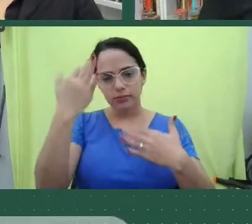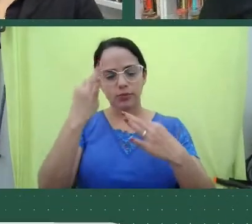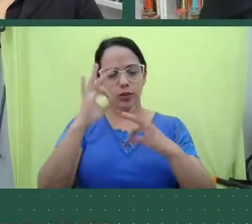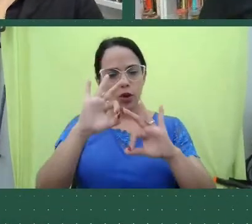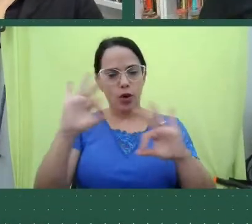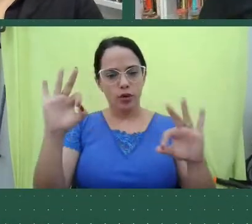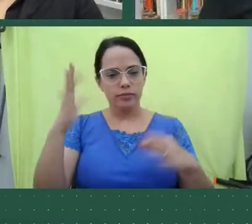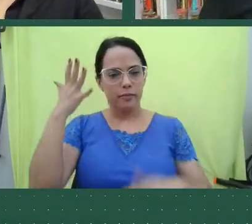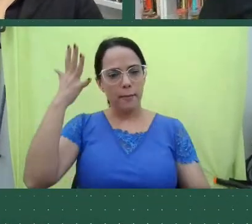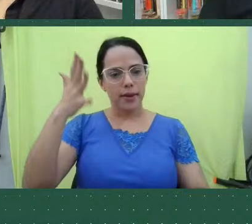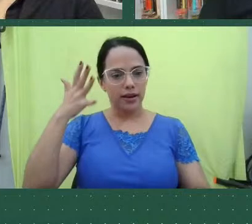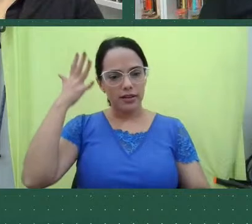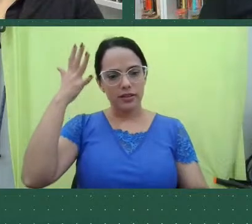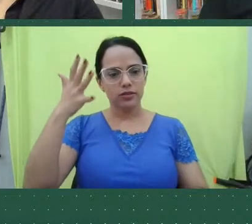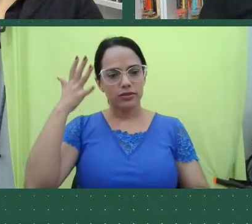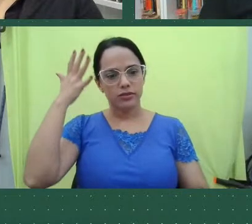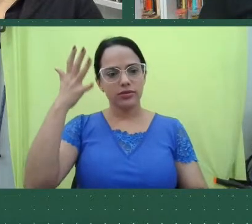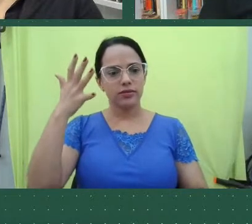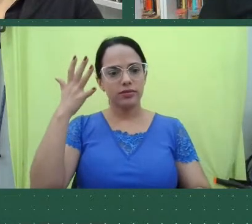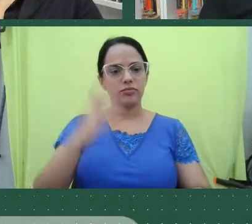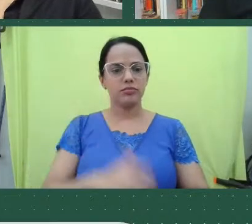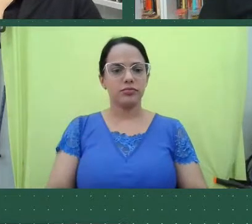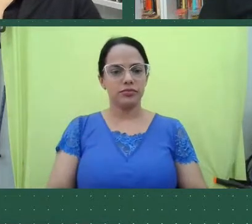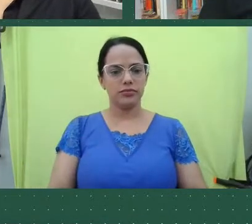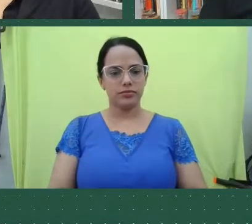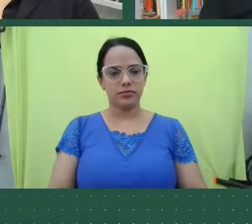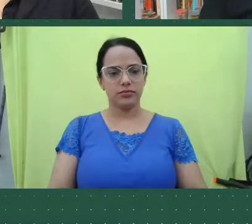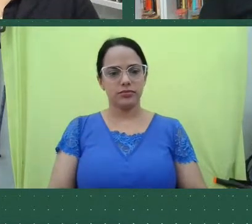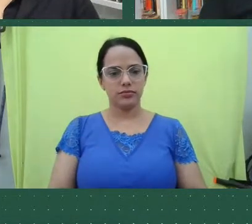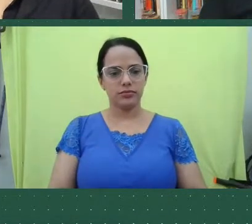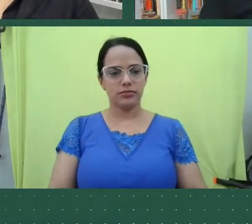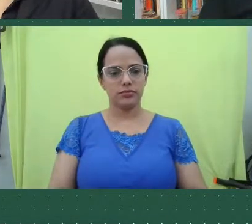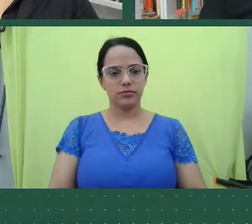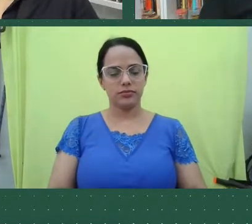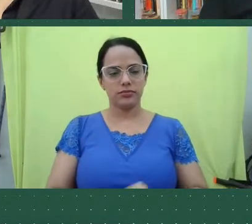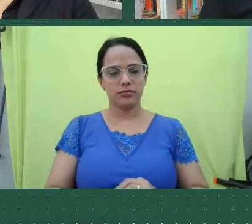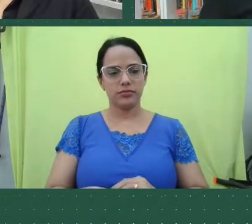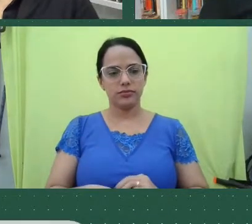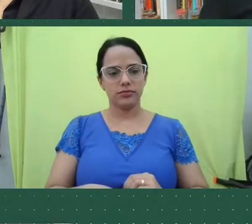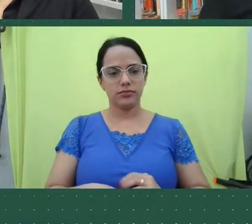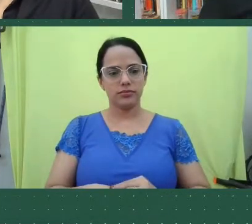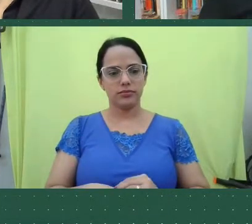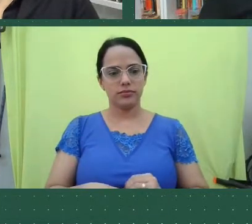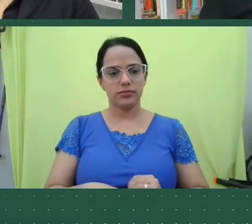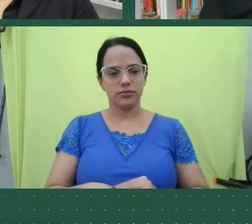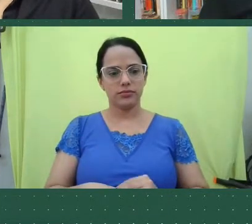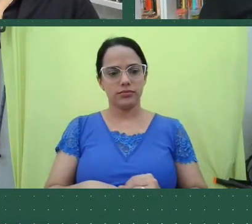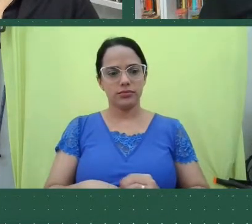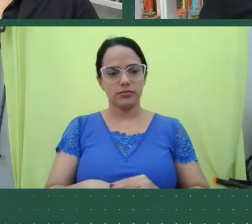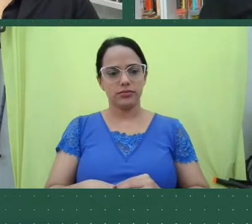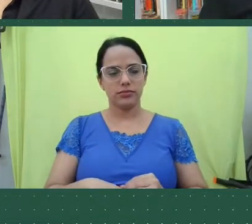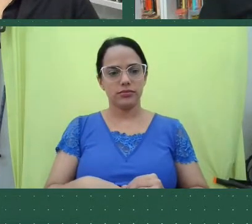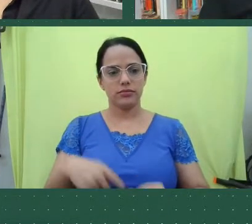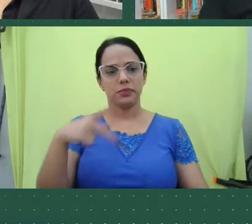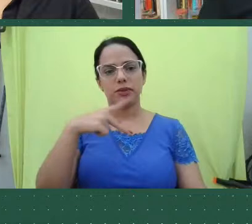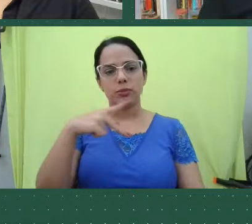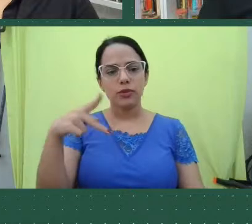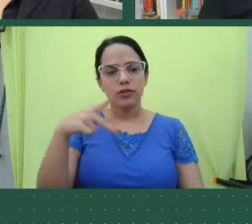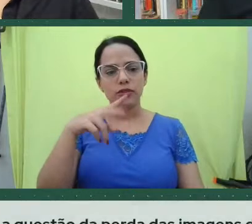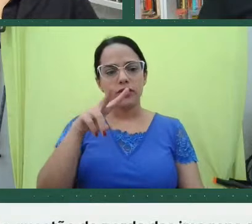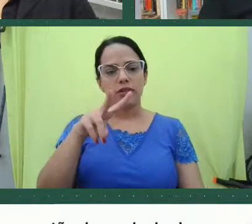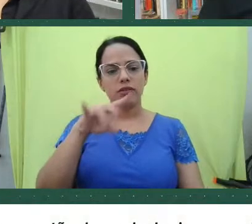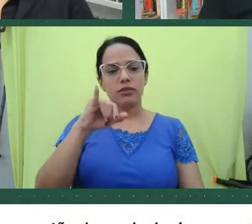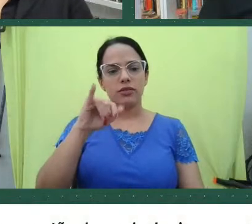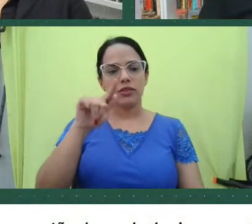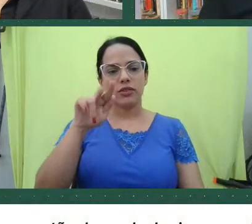palestra, excelente apresentação, parabéns. Professora Virgínia, ainda não atentamos para a questão da perda